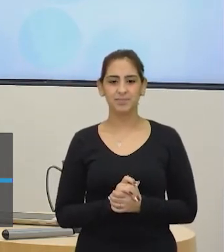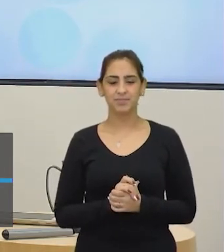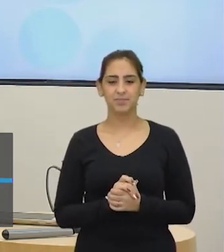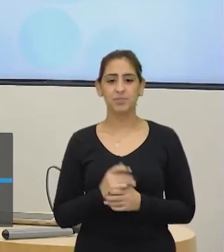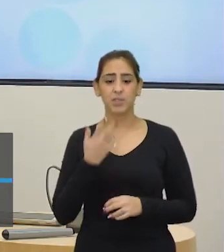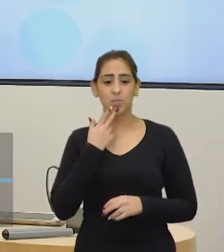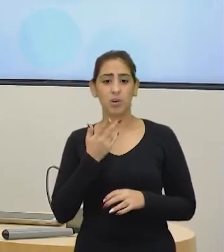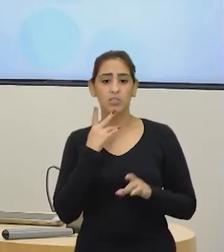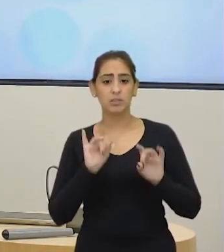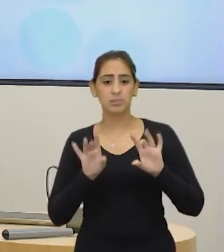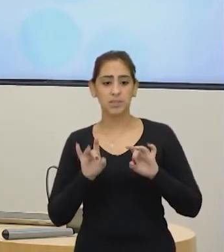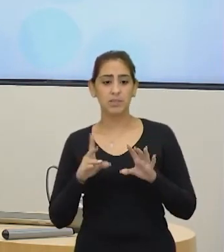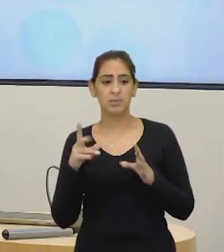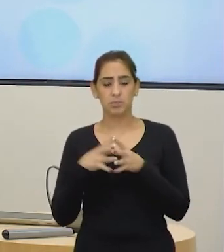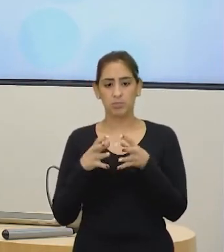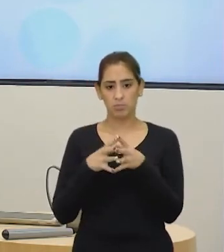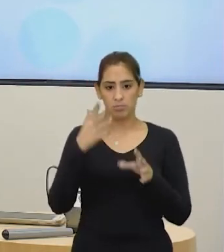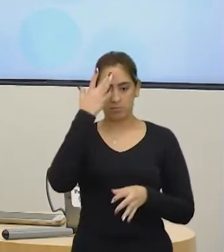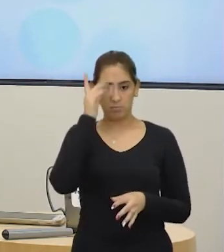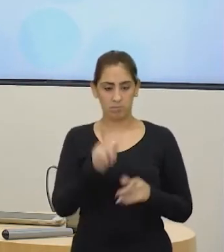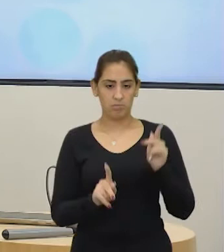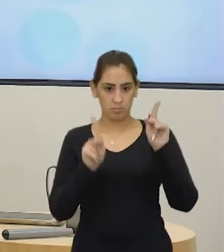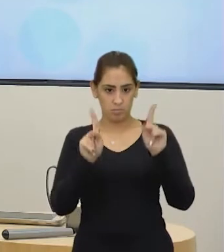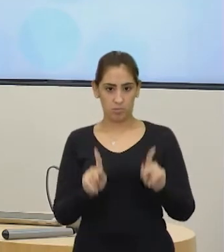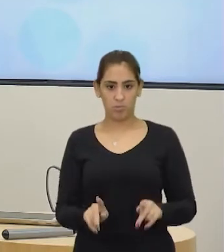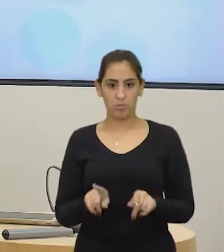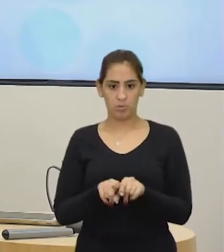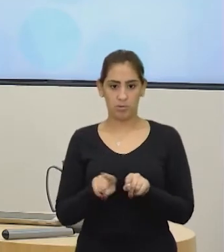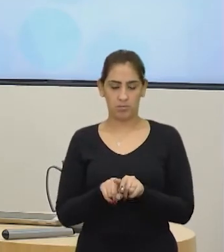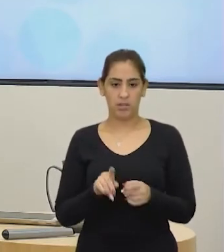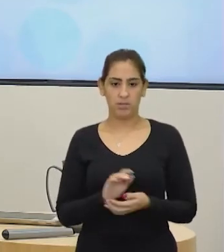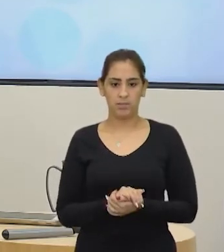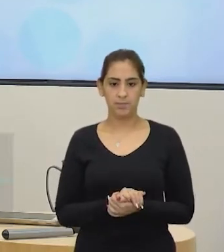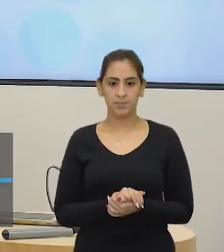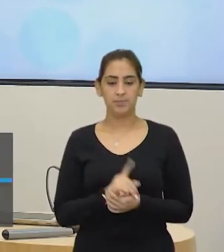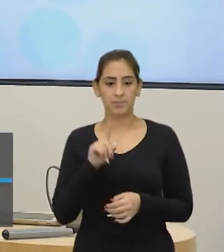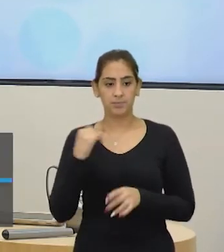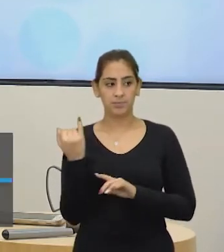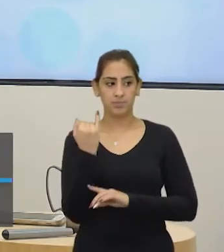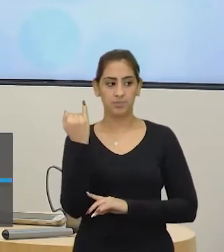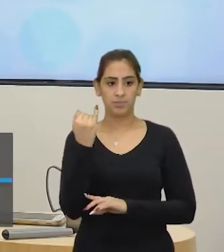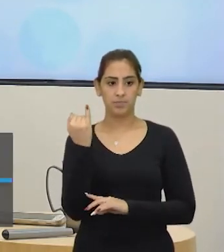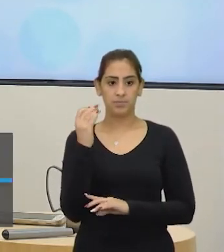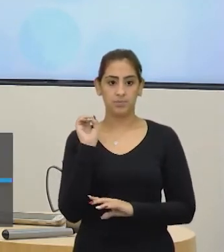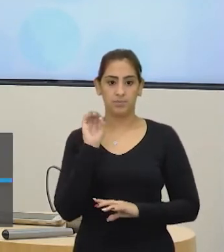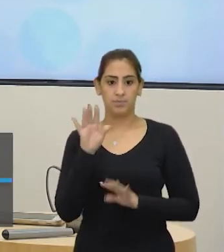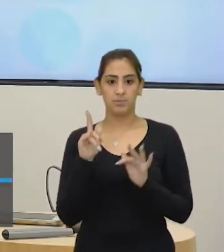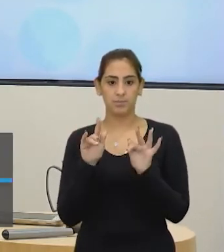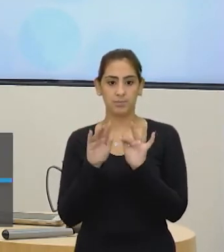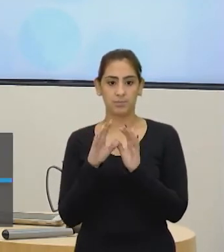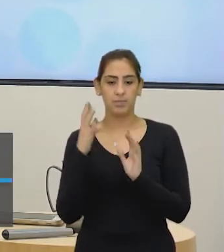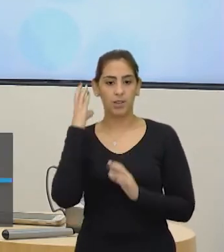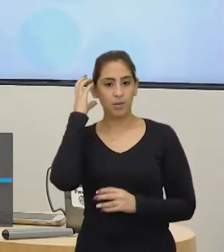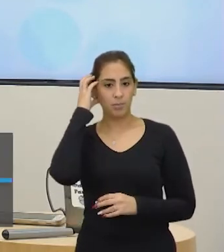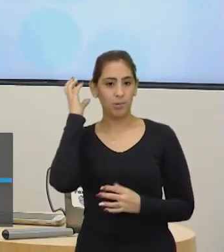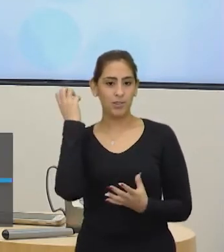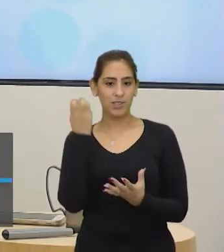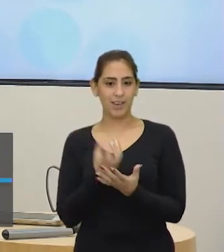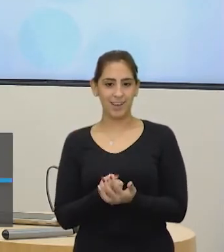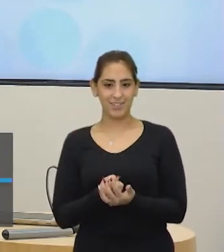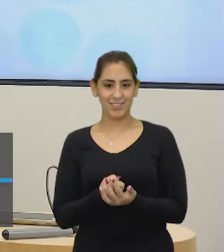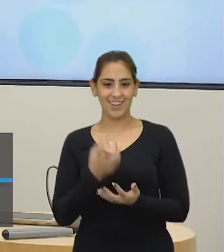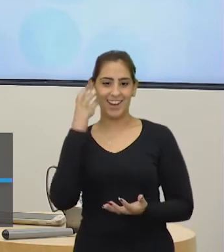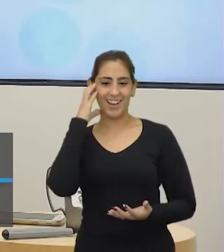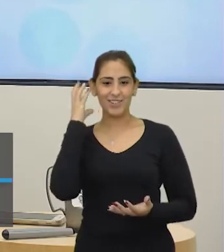linguagem específica para o público. Então, saber como escrever, redigir esse texto é importante, embora o podcast seja um gênero oral, mas ele parte de